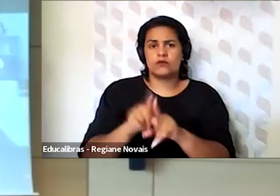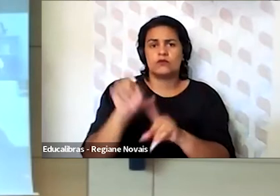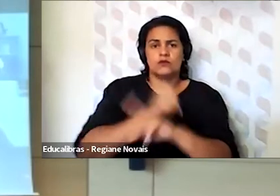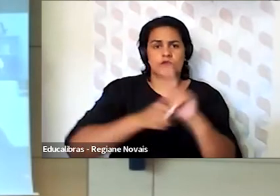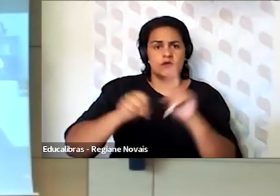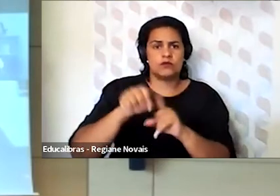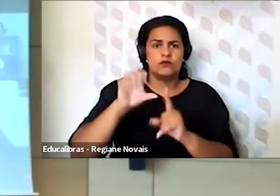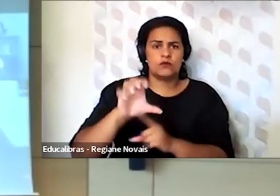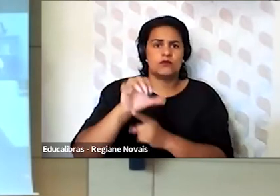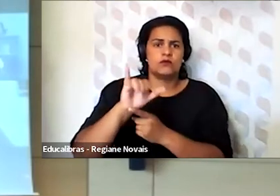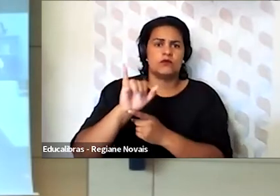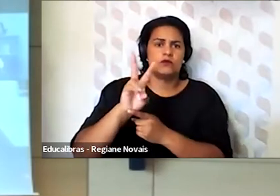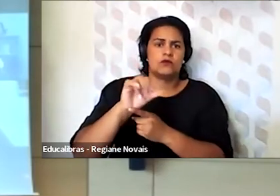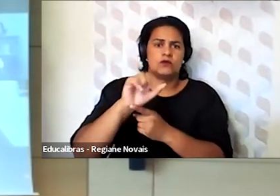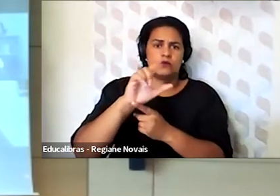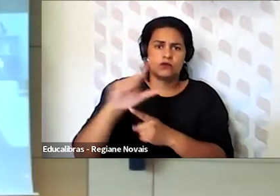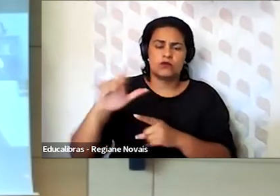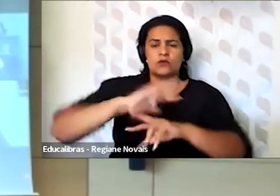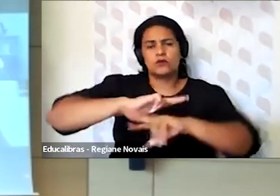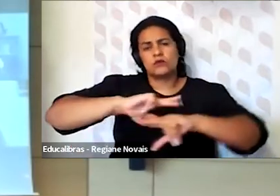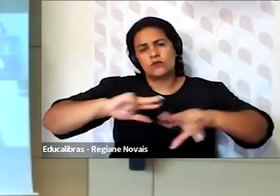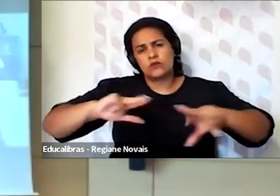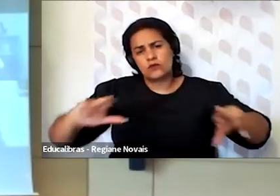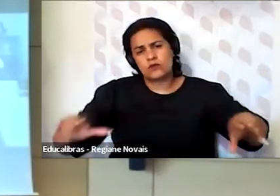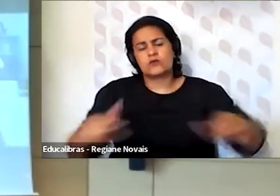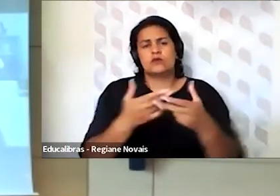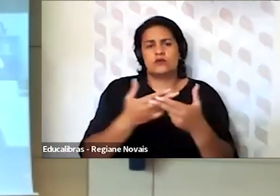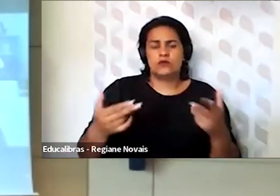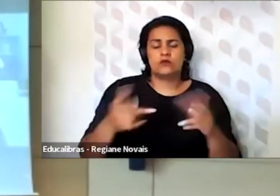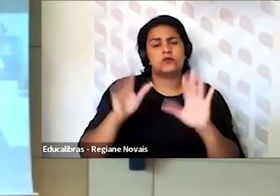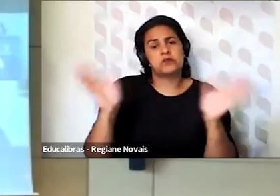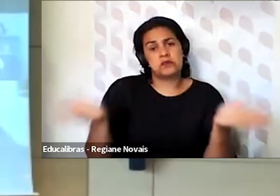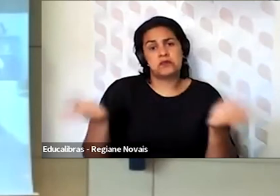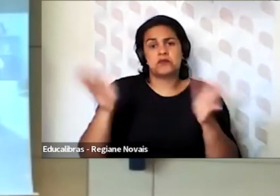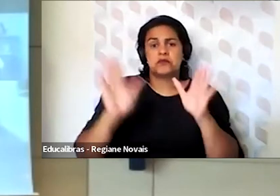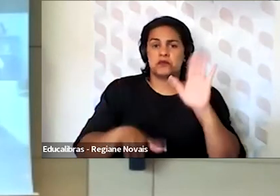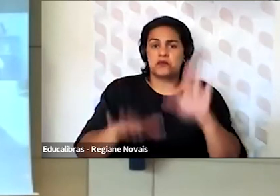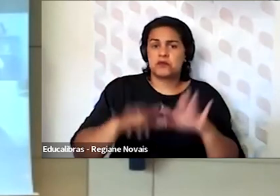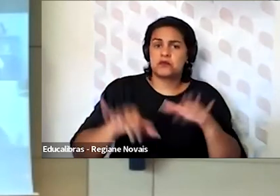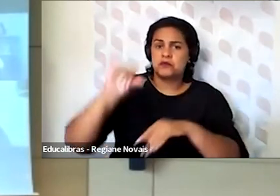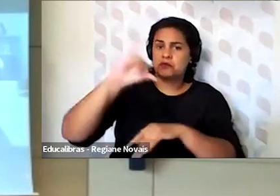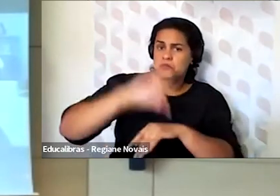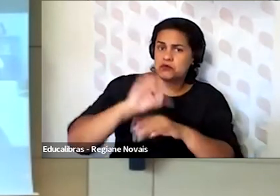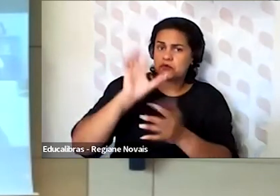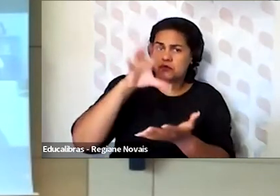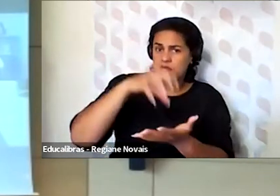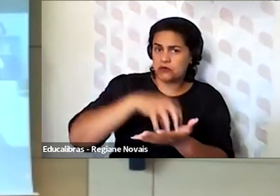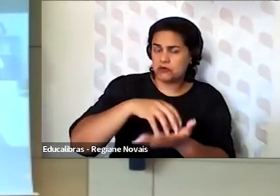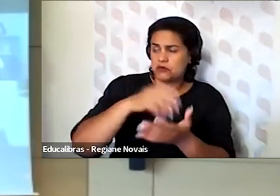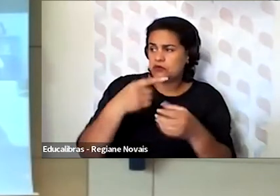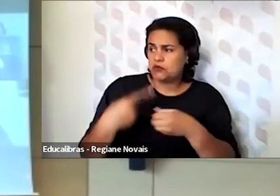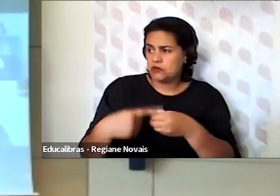seja nos grandes centros urbanos, mas também na Amazônia, uma diversidade de